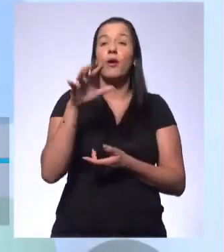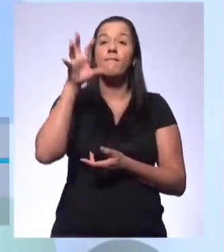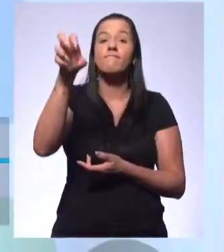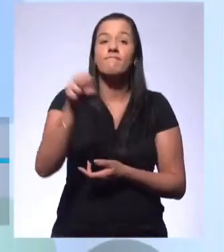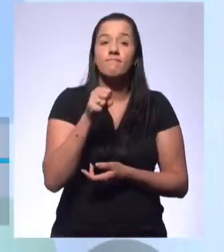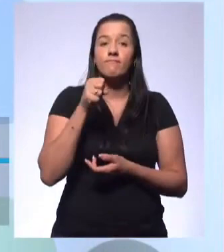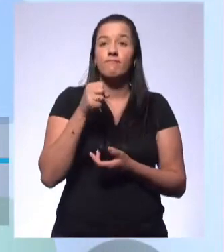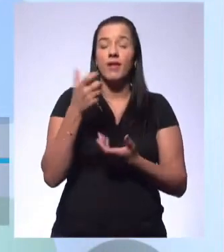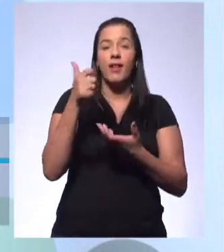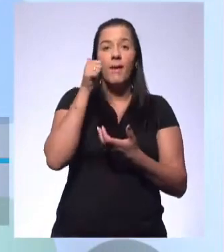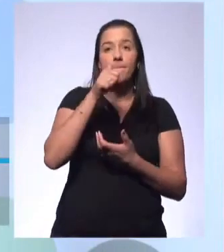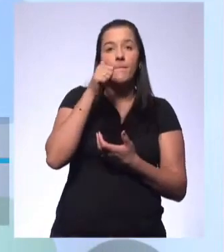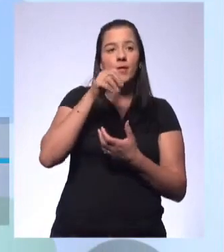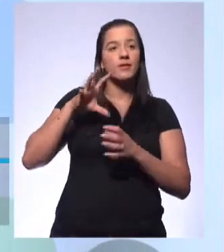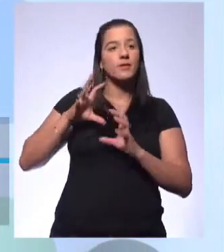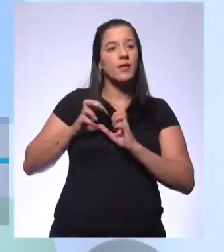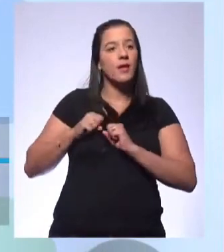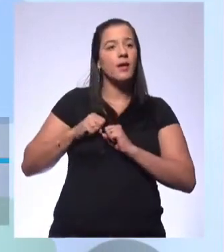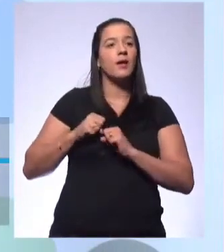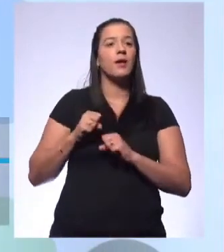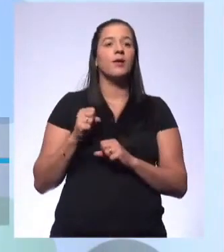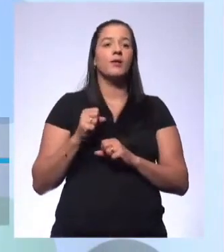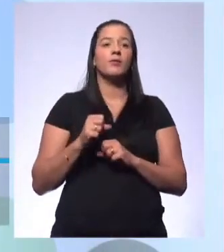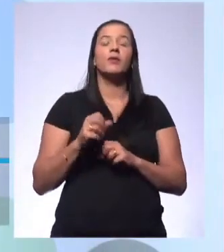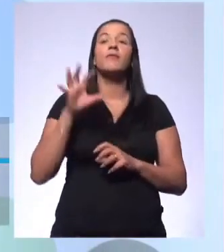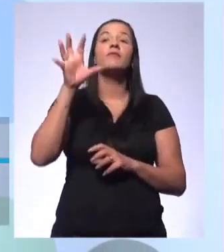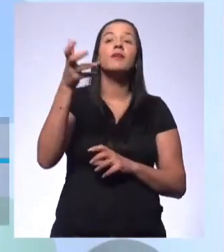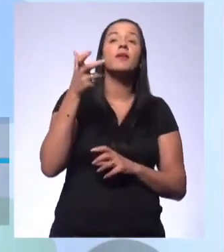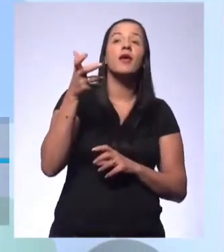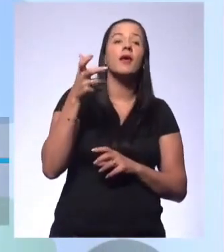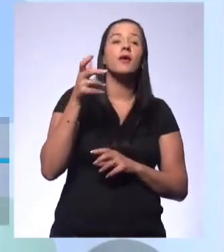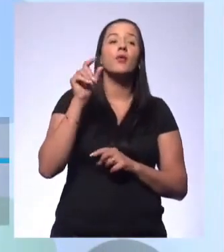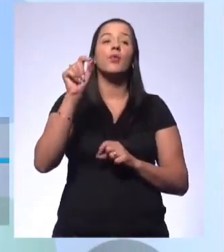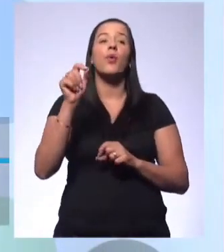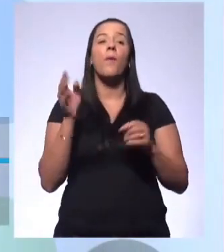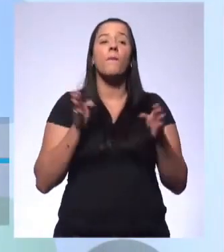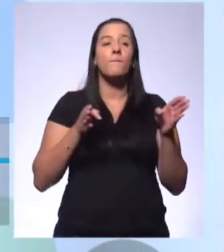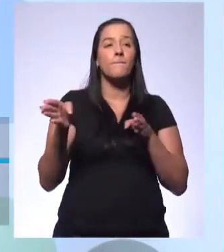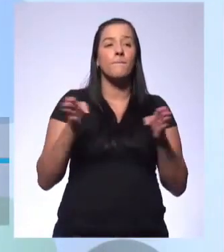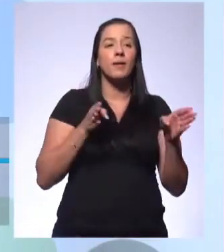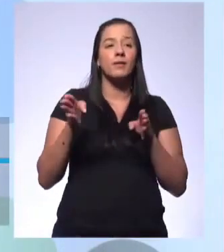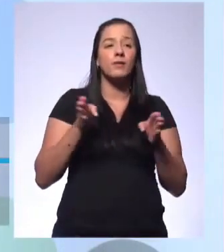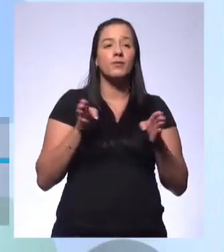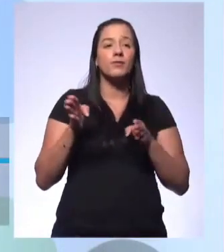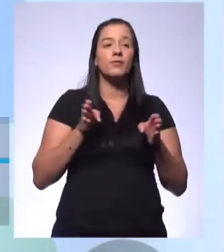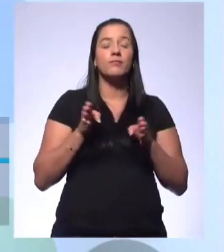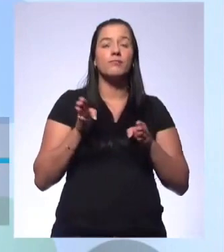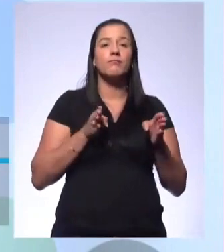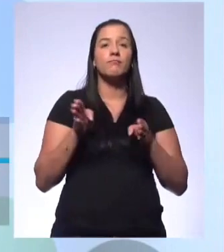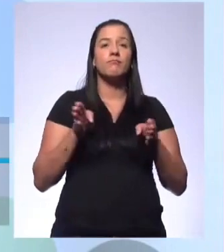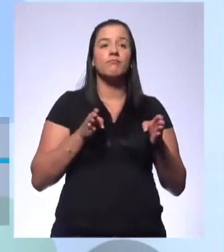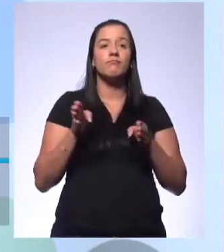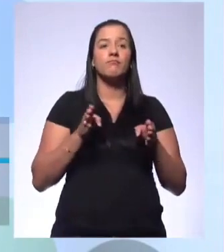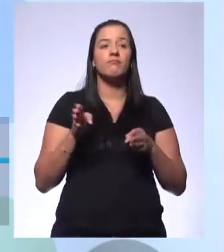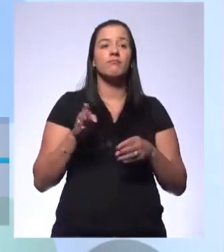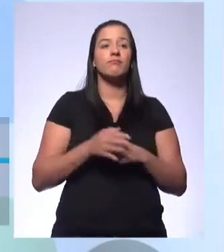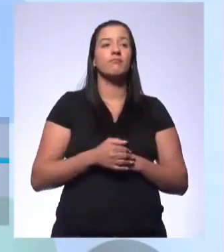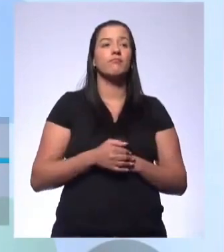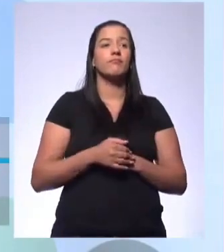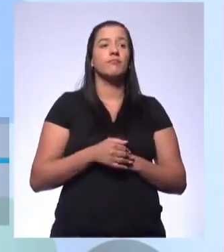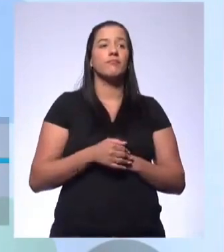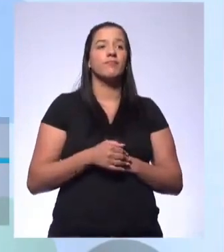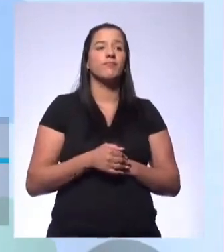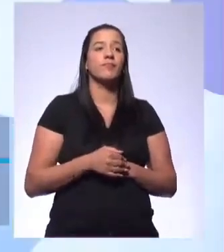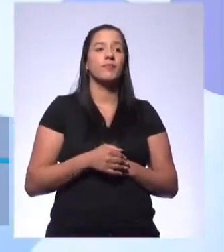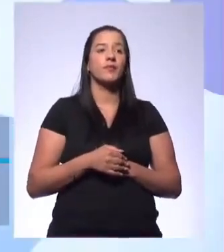quer, à mulher que você A ama? mulher A mulher idealizada. idealizada. Qual período literário? Alunos, hein? Os professores não podem. Olha aqui, ó, Só